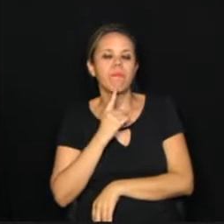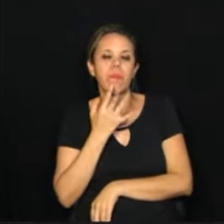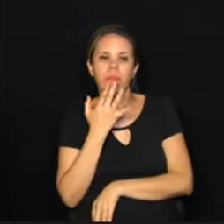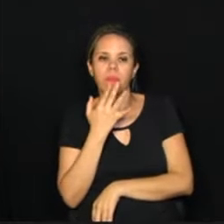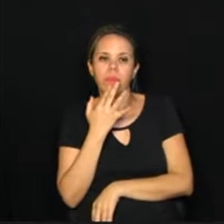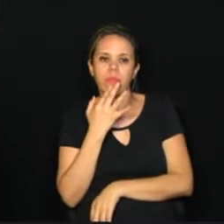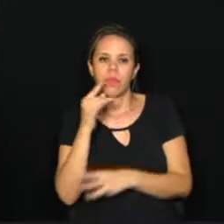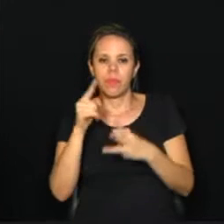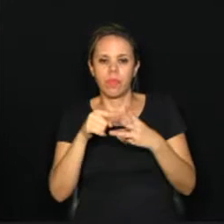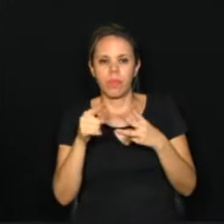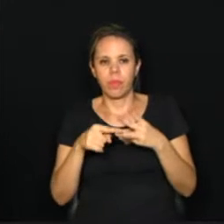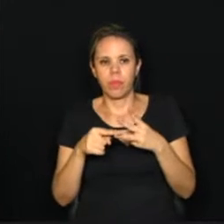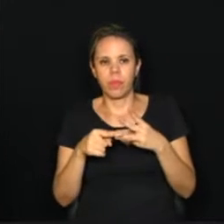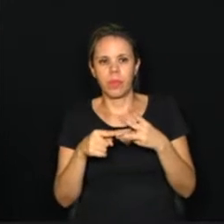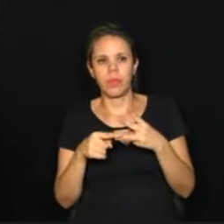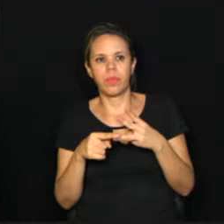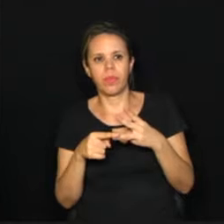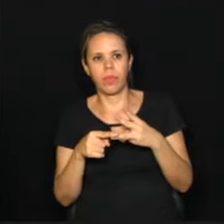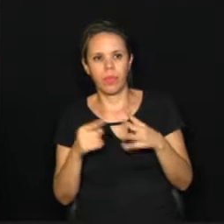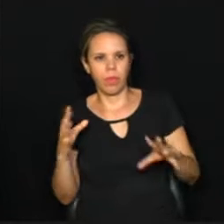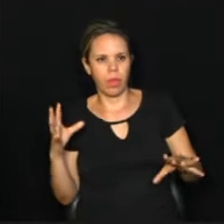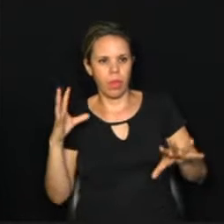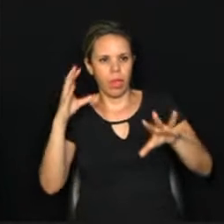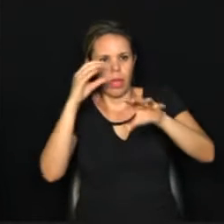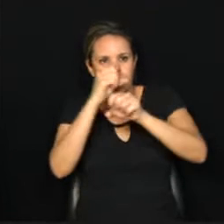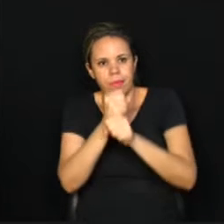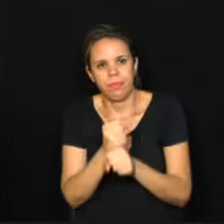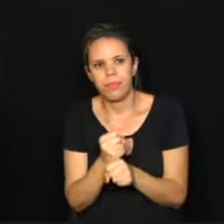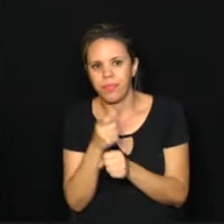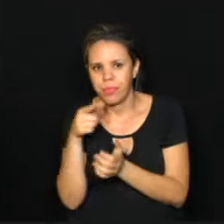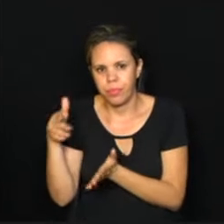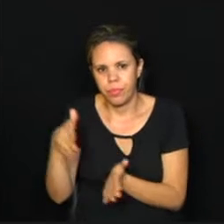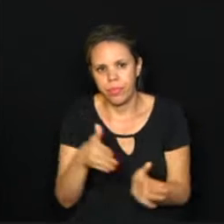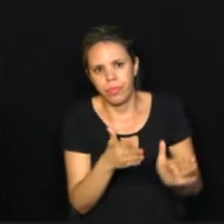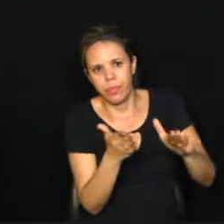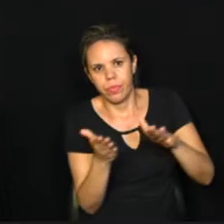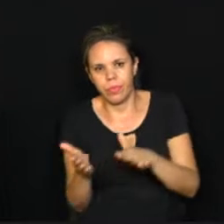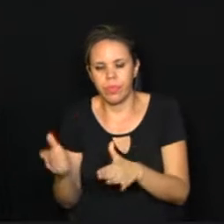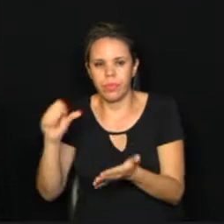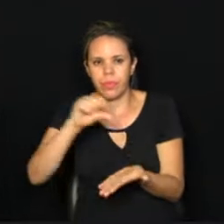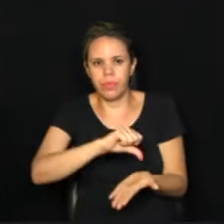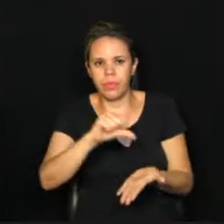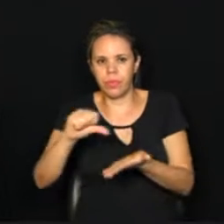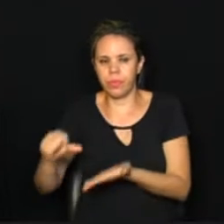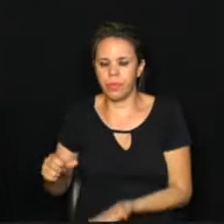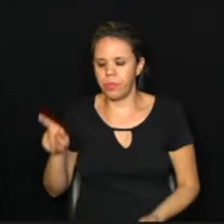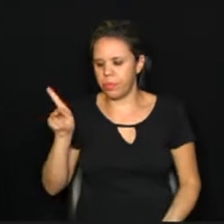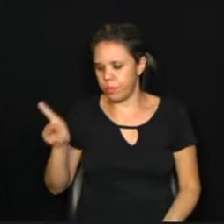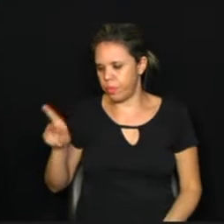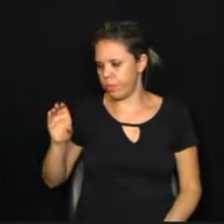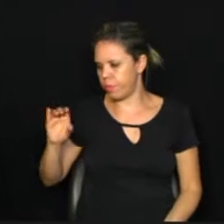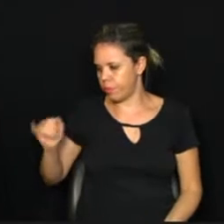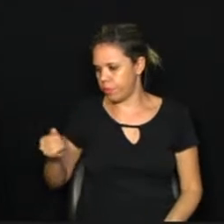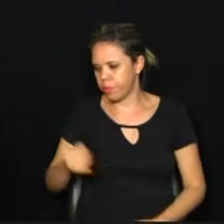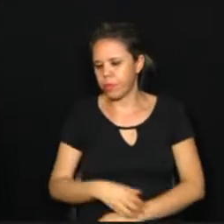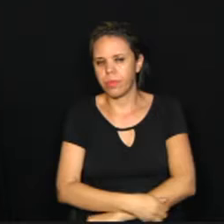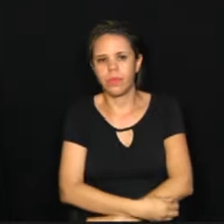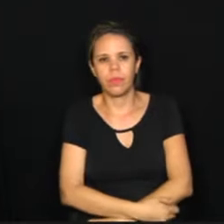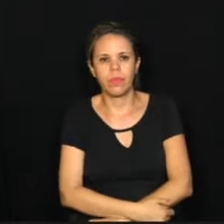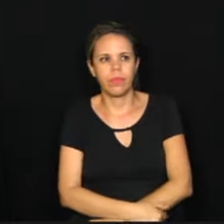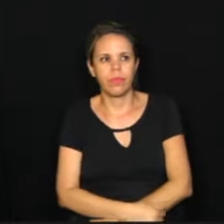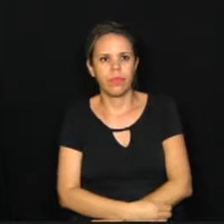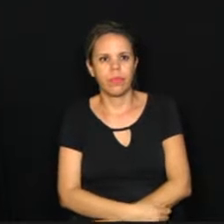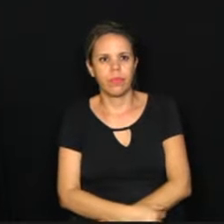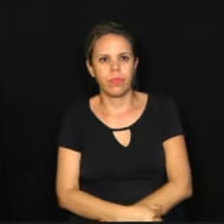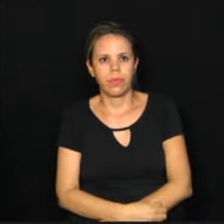essas são as 3 bacias que compõem aí as bacias hidrográficas do PCJ. Vocês podem observar que todos